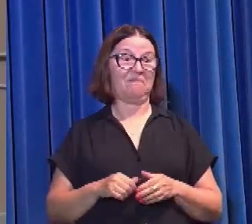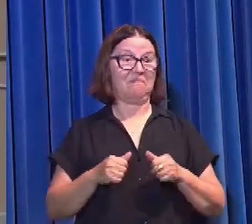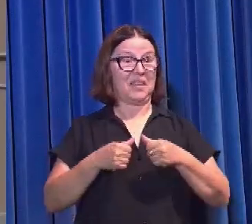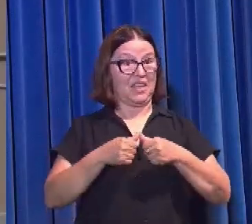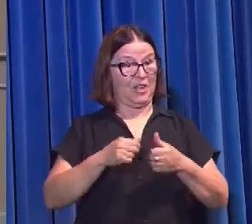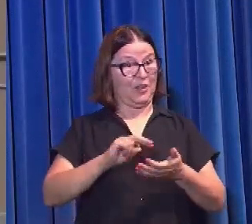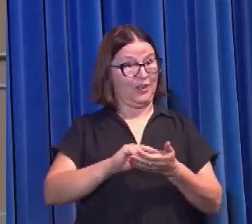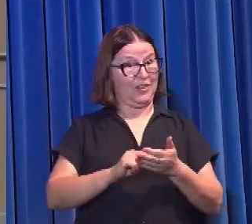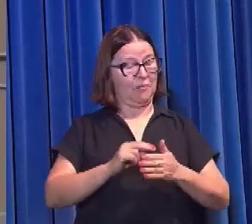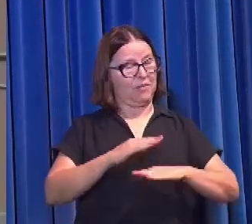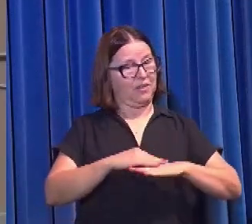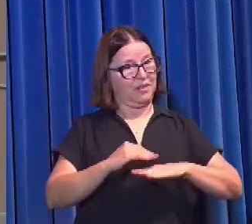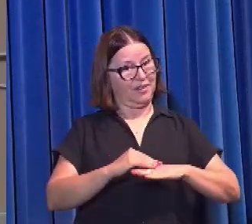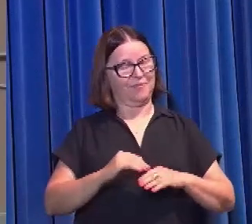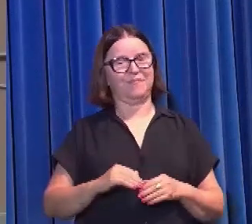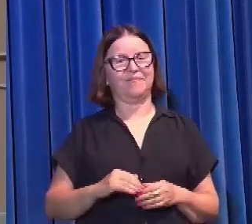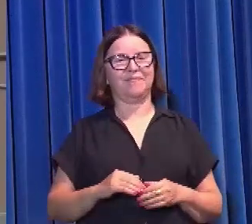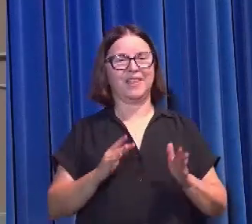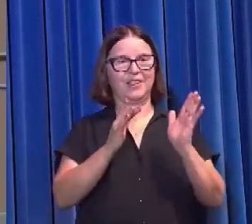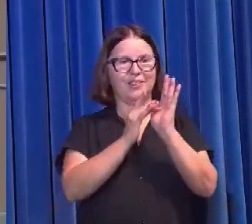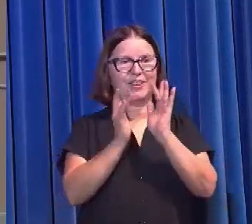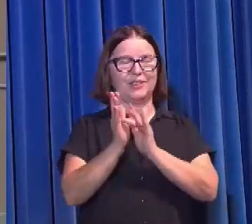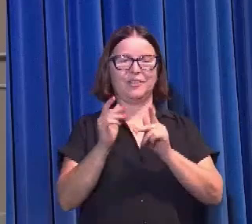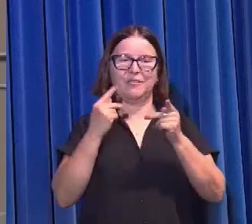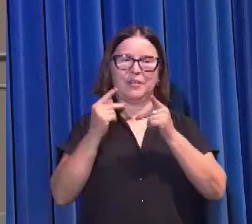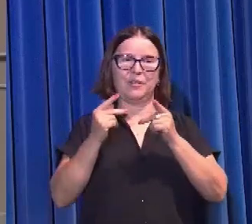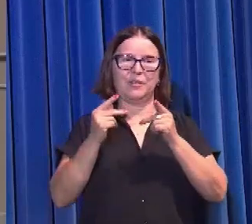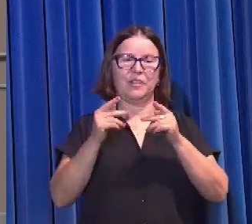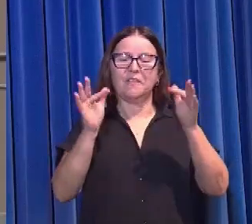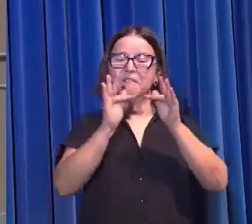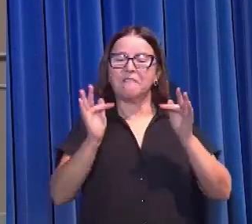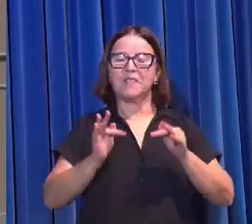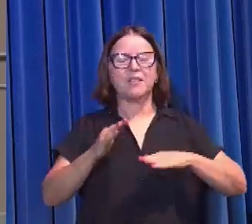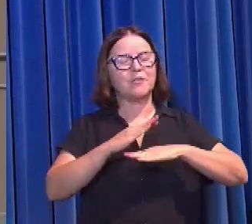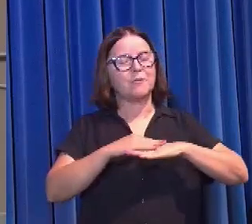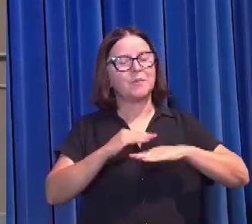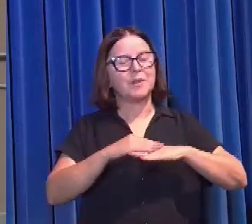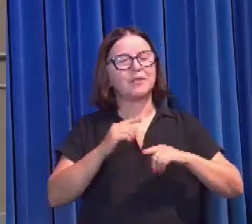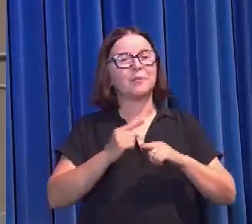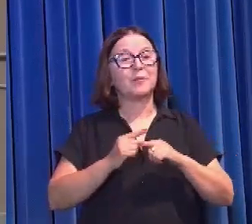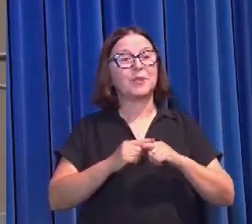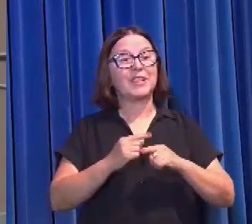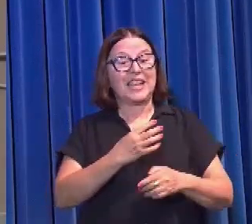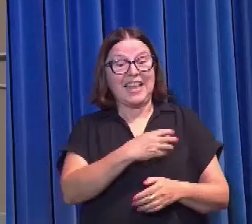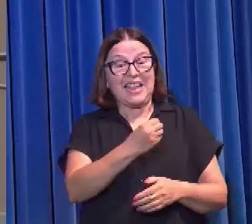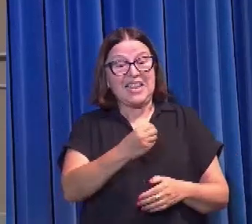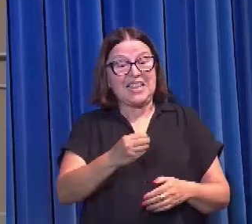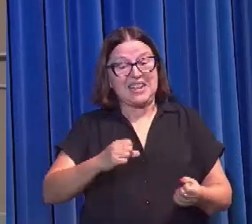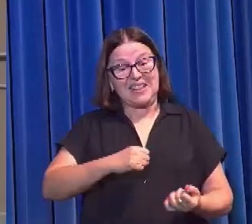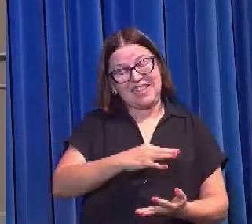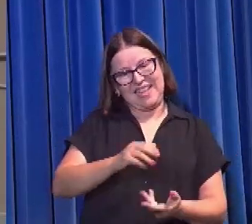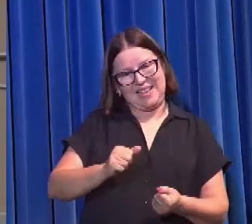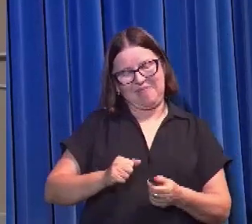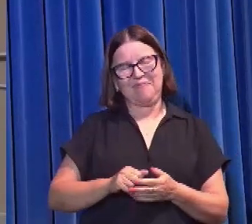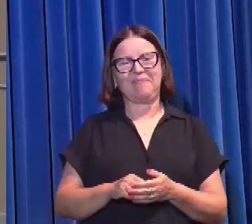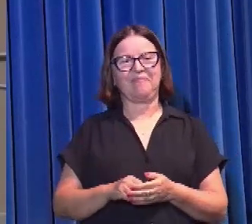Bem-aventurados os mansos, porque eles herdarão a terra. O homem natural, irmãos, não tem essas virtudes, humildade e mansidão, mas Jesus